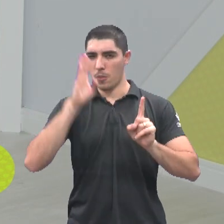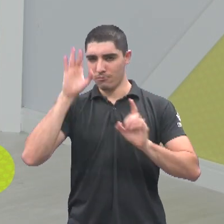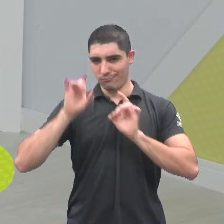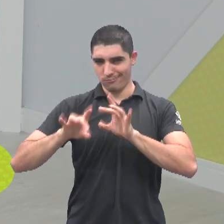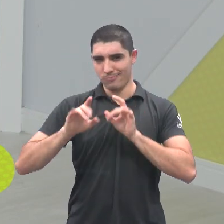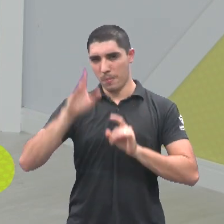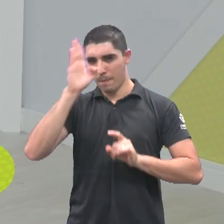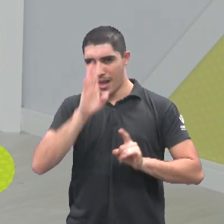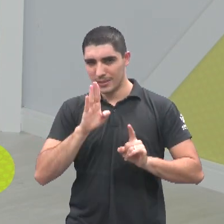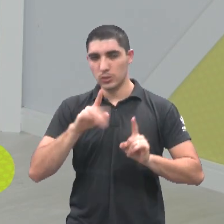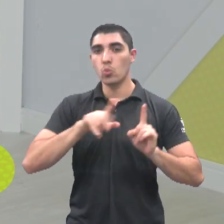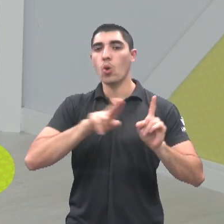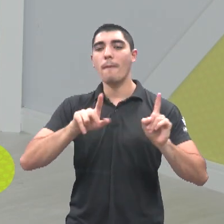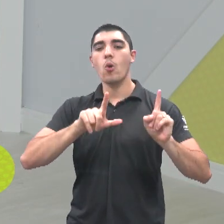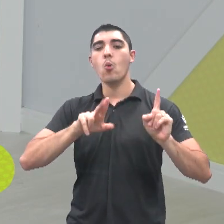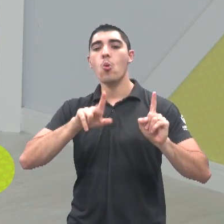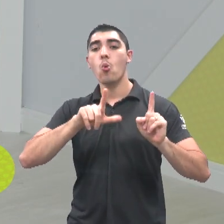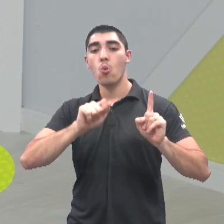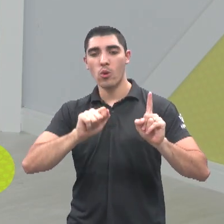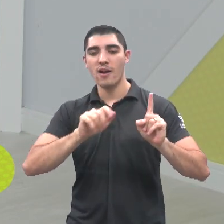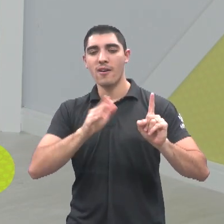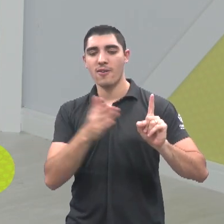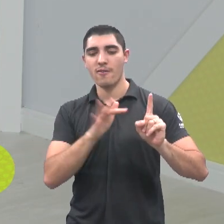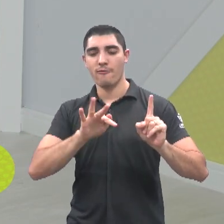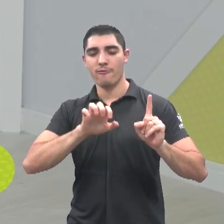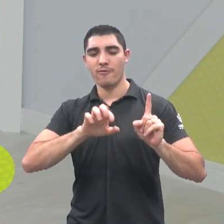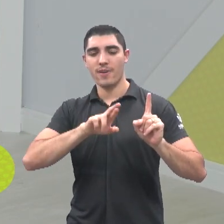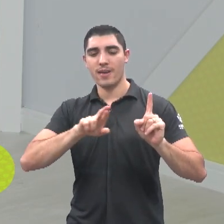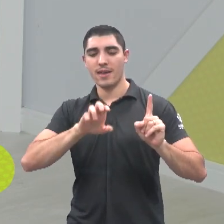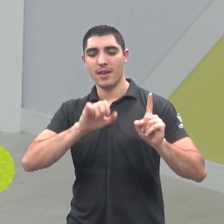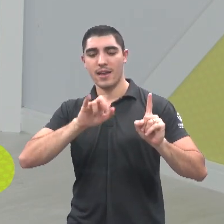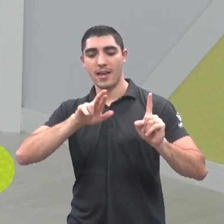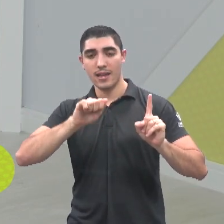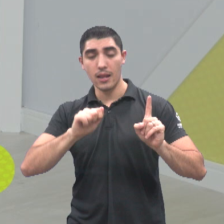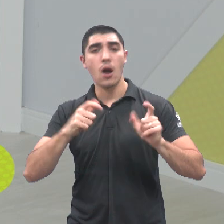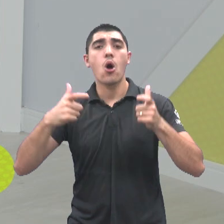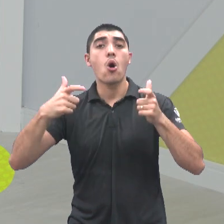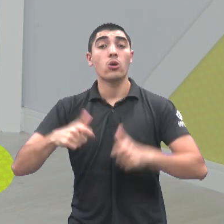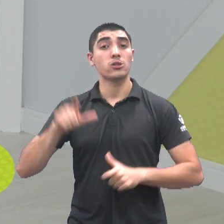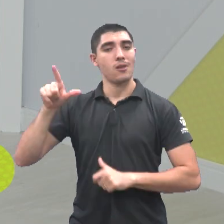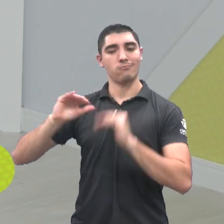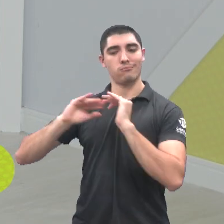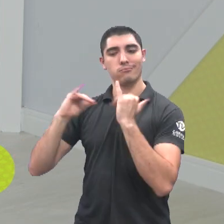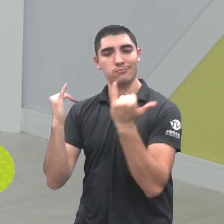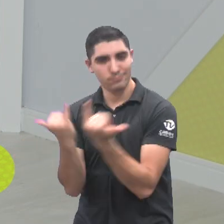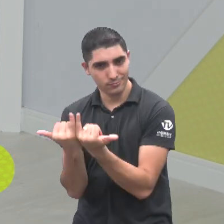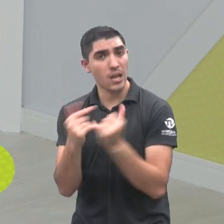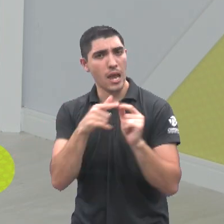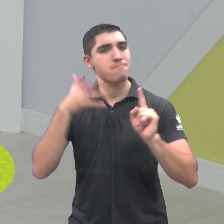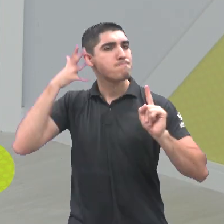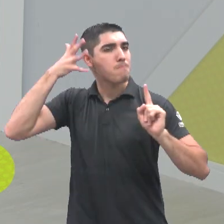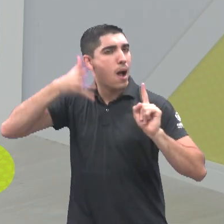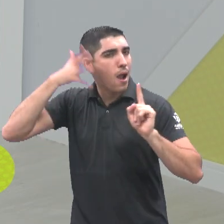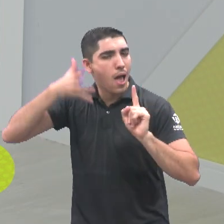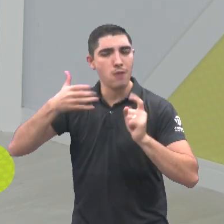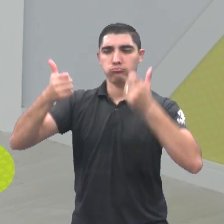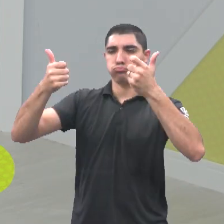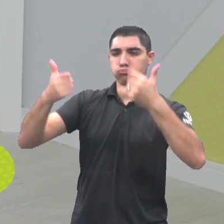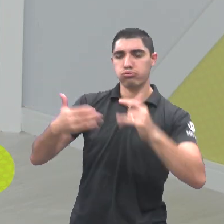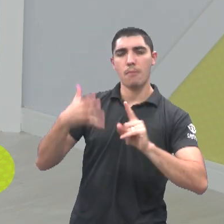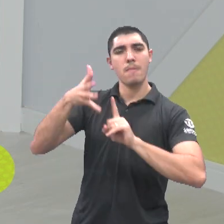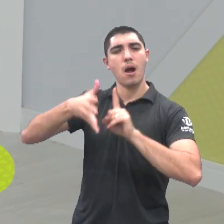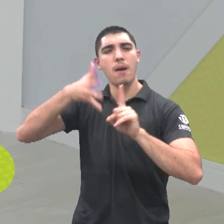que você está vendo aí ele aí, ó, a partir das 19 horas no auditório do Centro da Juventude, aberto a profissionais da área e também amantes